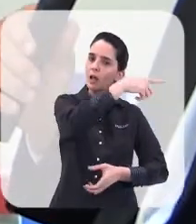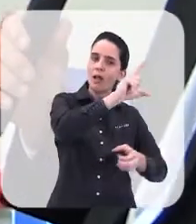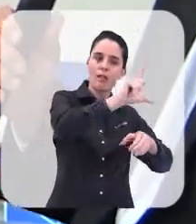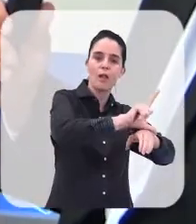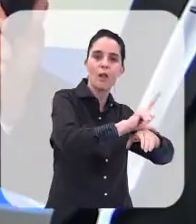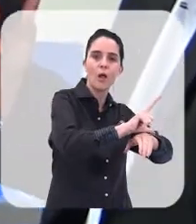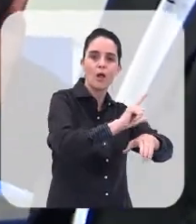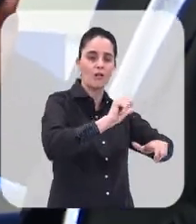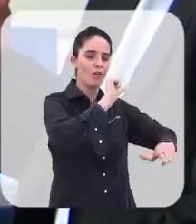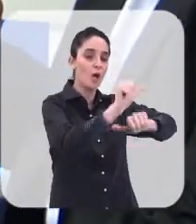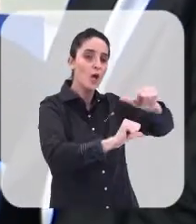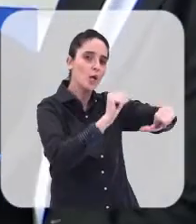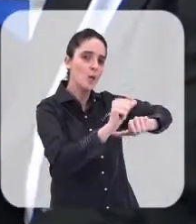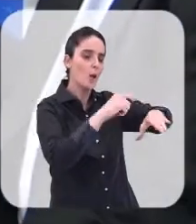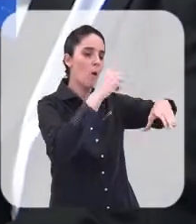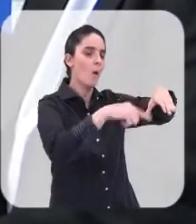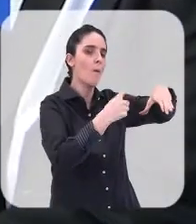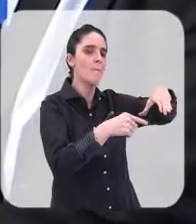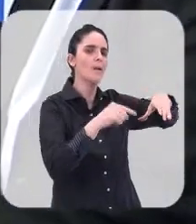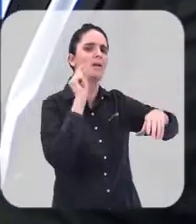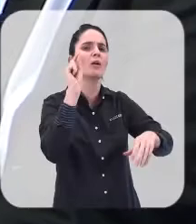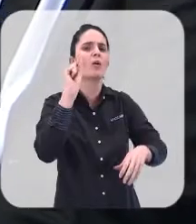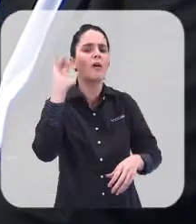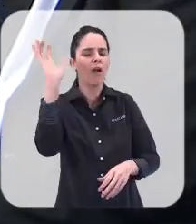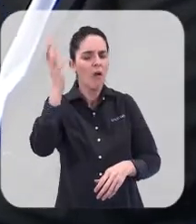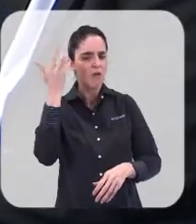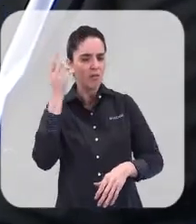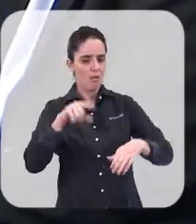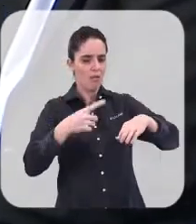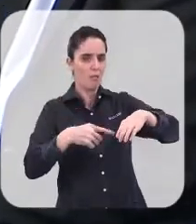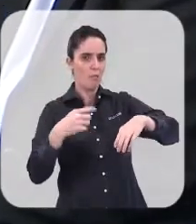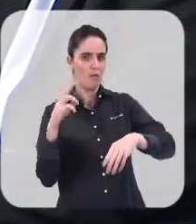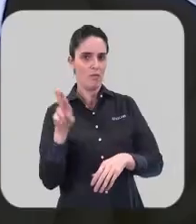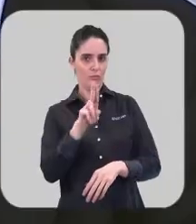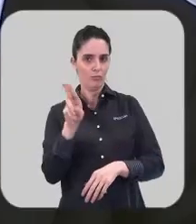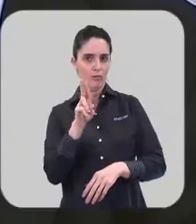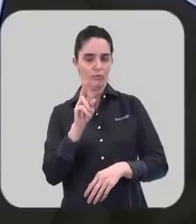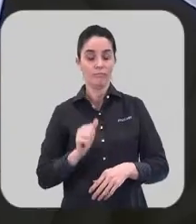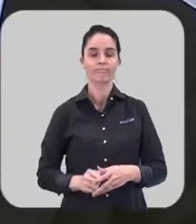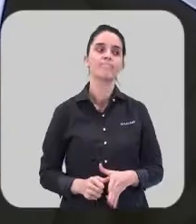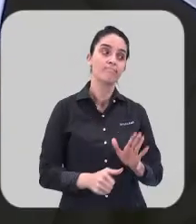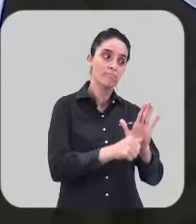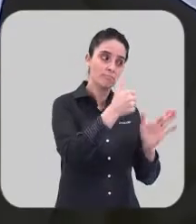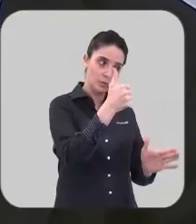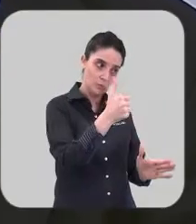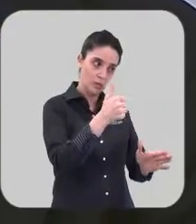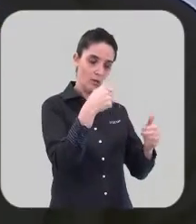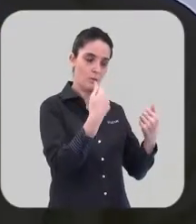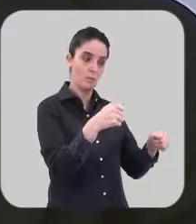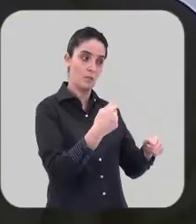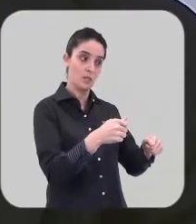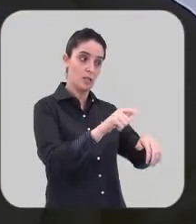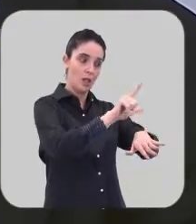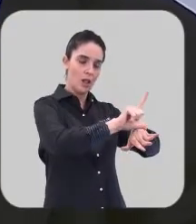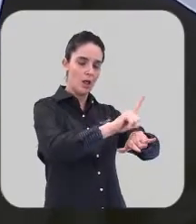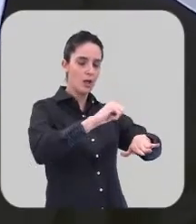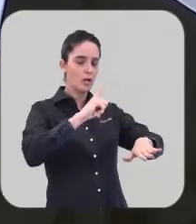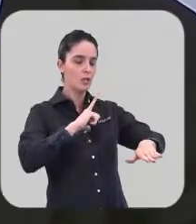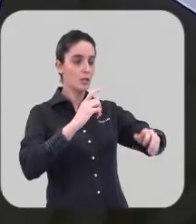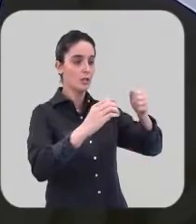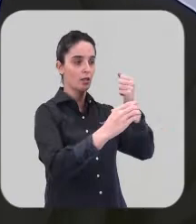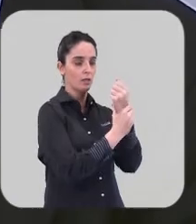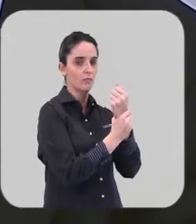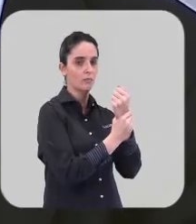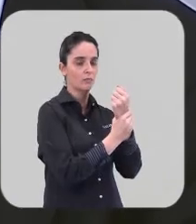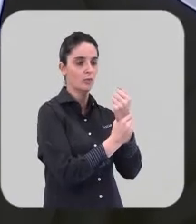e troco o pneu do meu carro? O que acontece com esse pneu usado? O primeiro ponto importante é procurar essa loja que tem essa garantia de